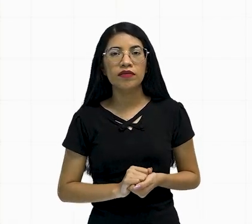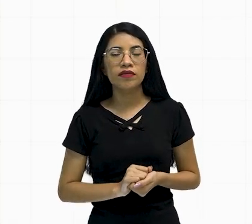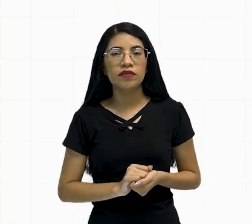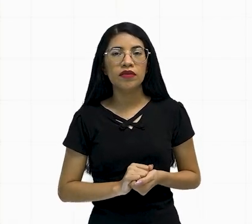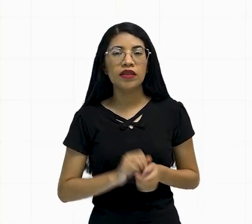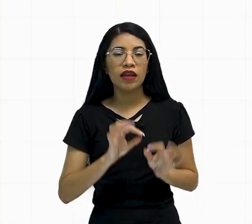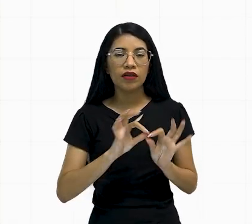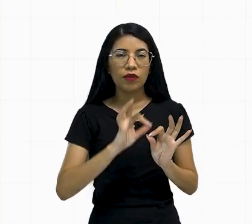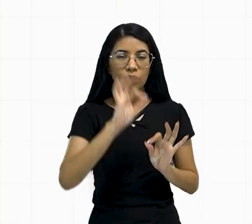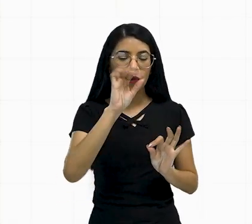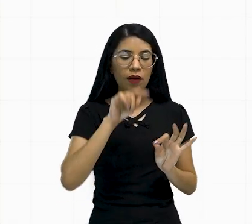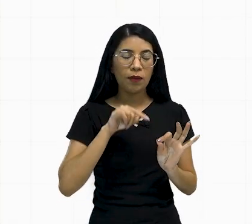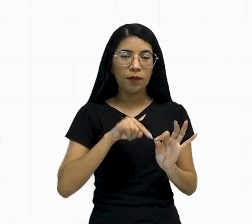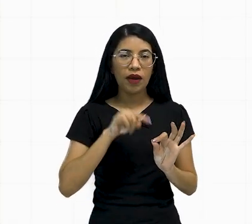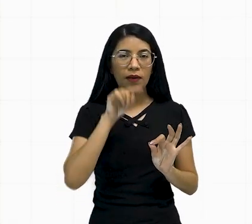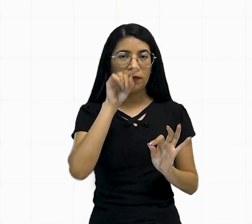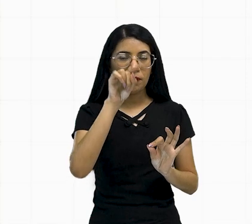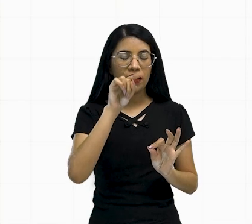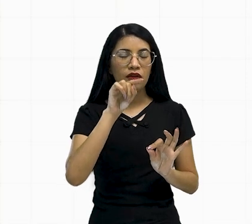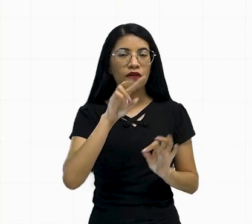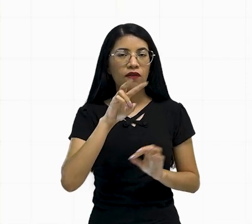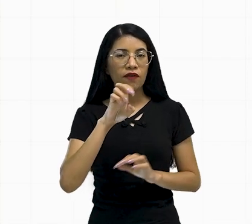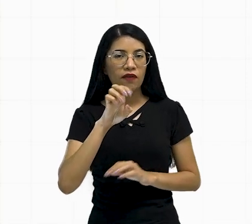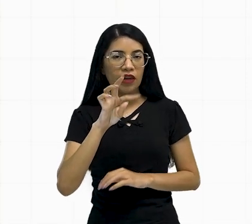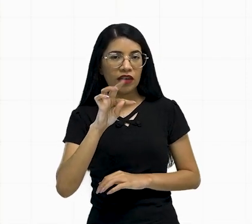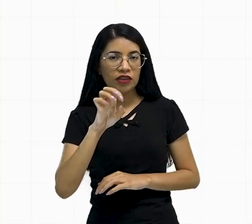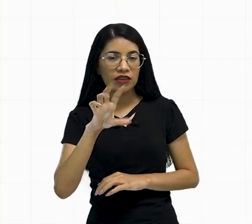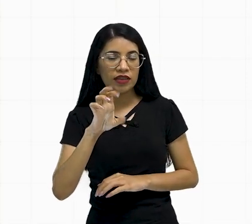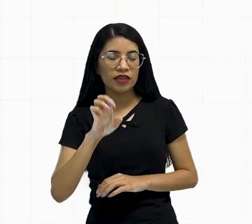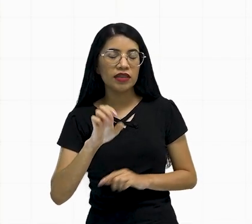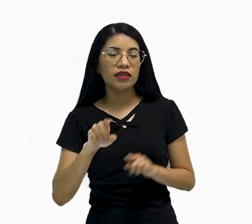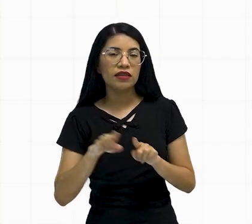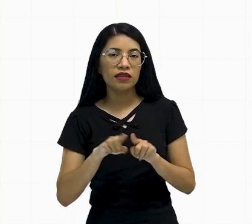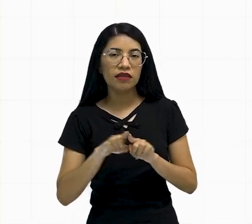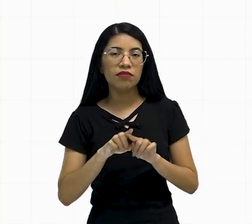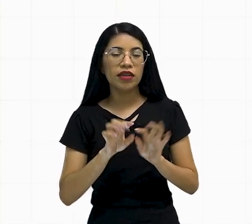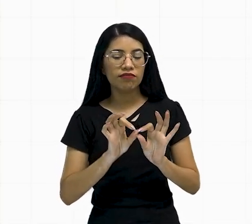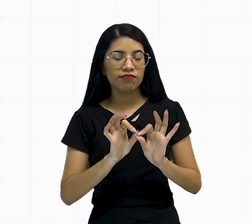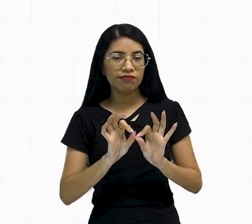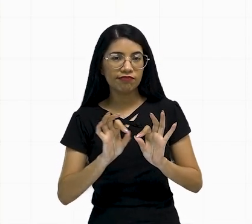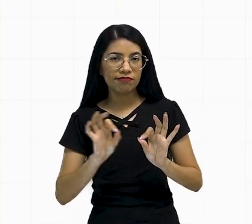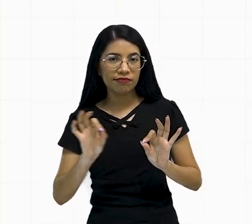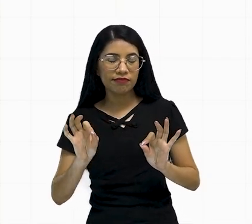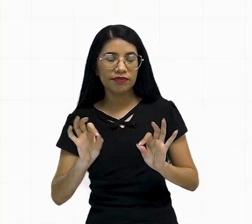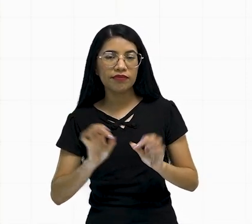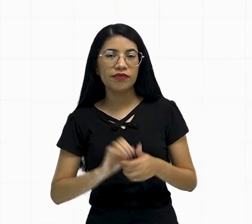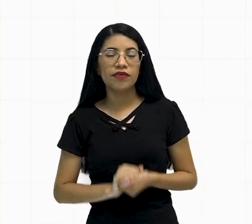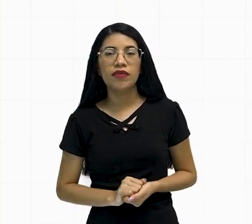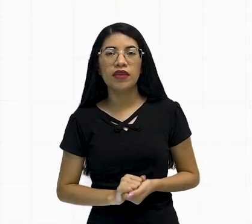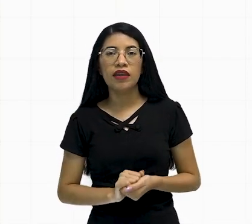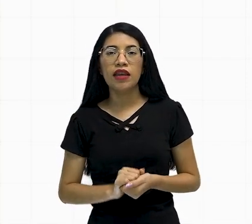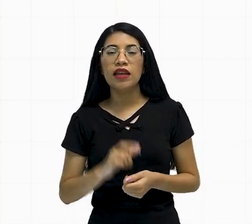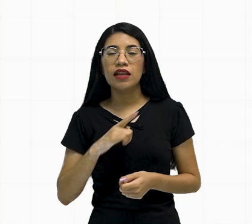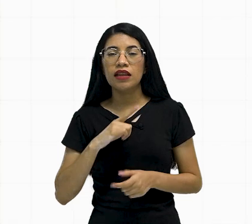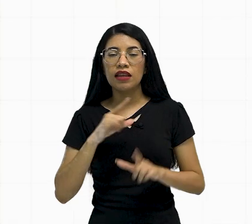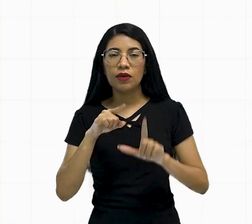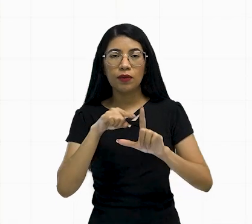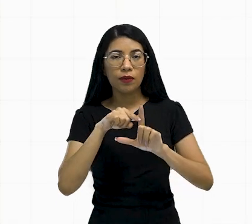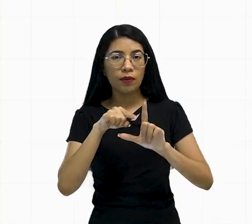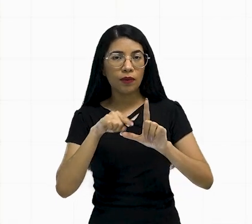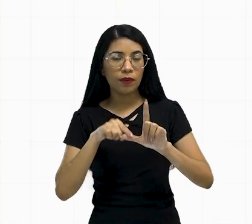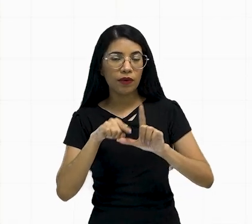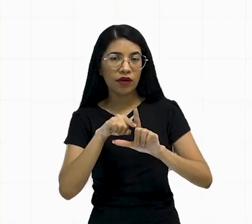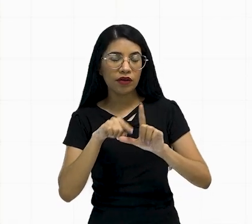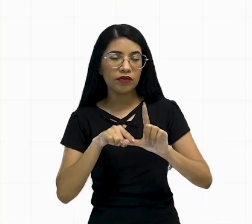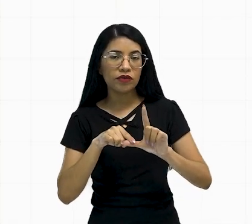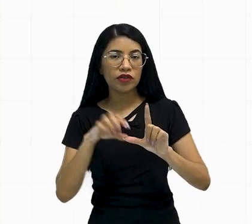um dos vértices com o seu lado oposto ou o seu prolongamento, no qual é formado um ângulo de 90